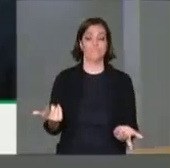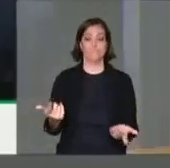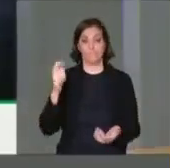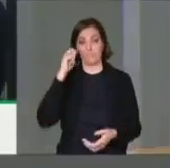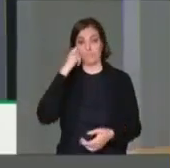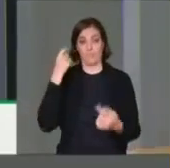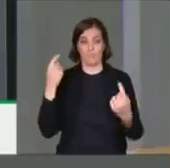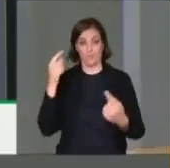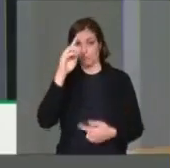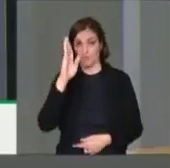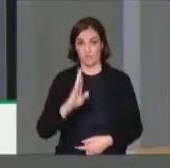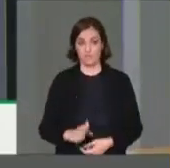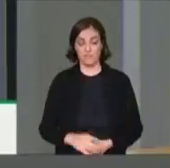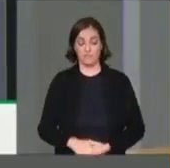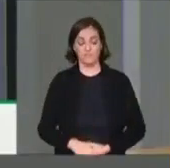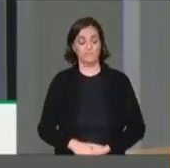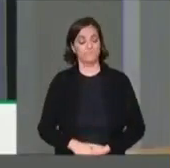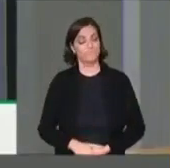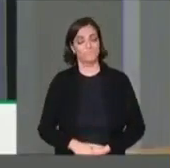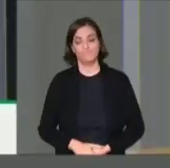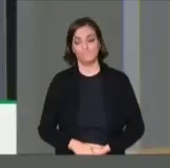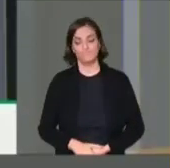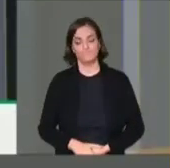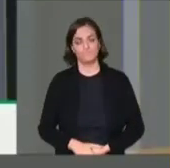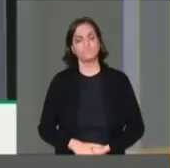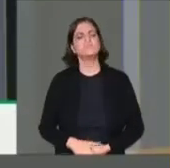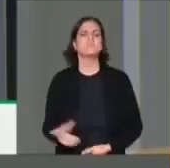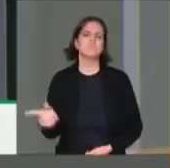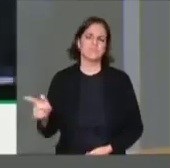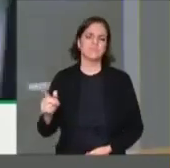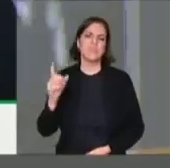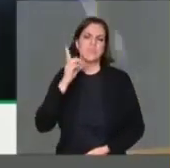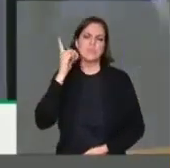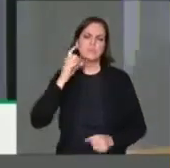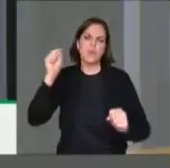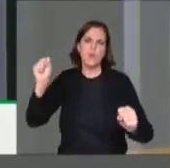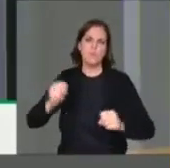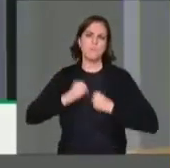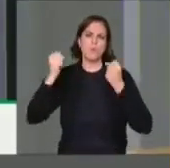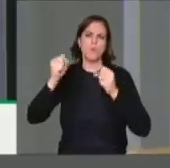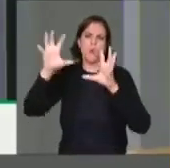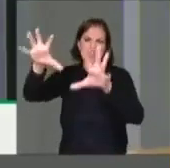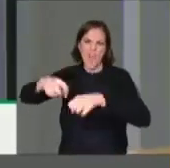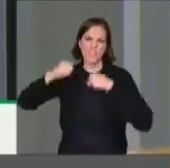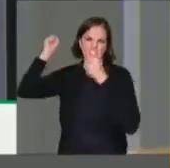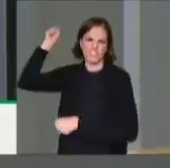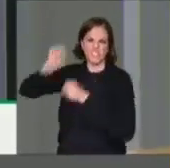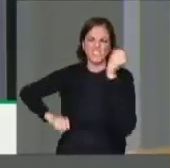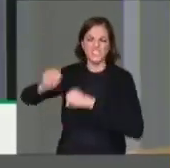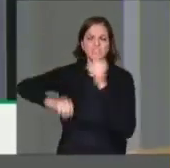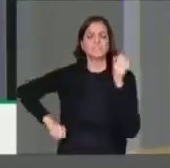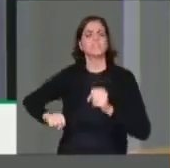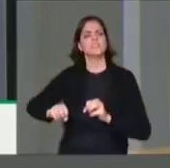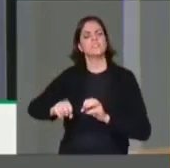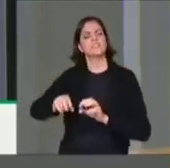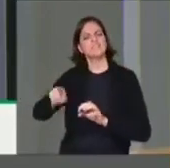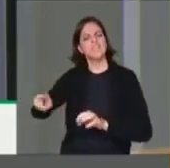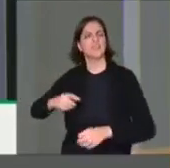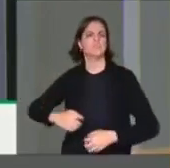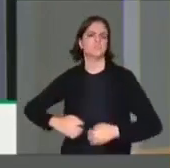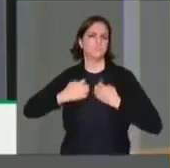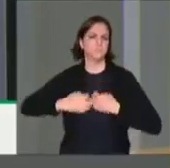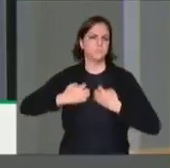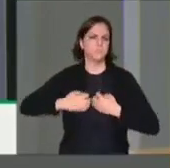Brasil. Não podemos traduzir como racismo o ato do nosso colega Coronel Tadeu, que, movido por uma justa